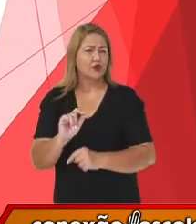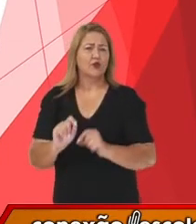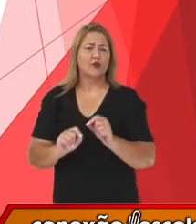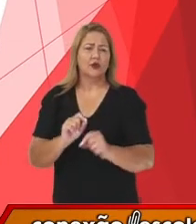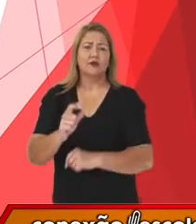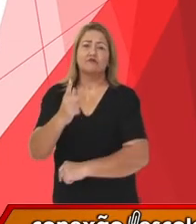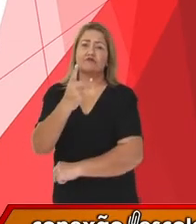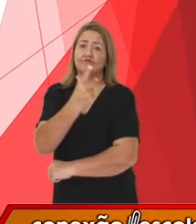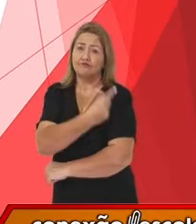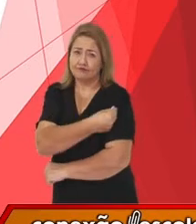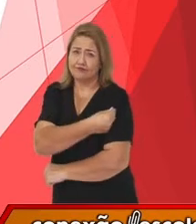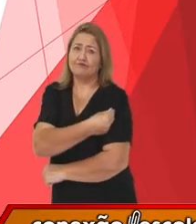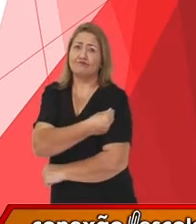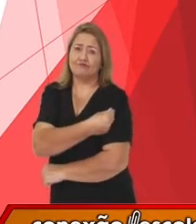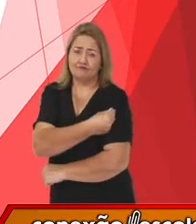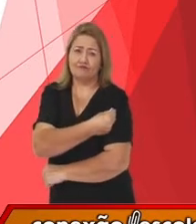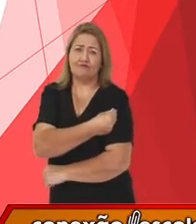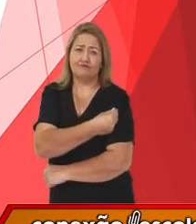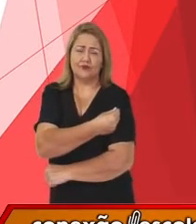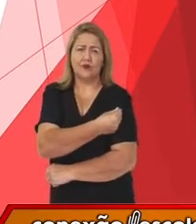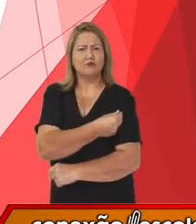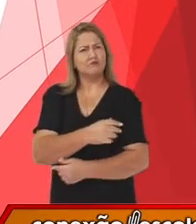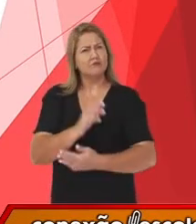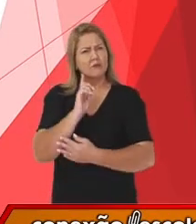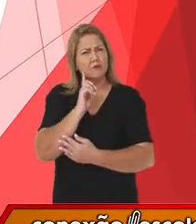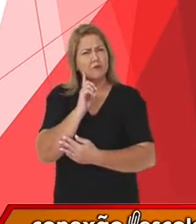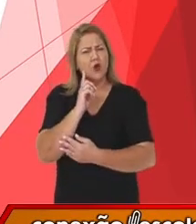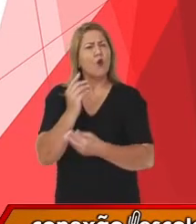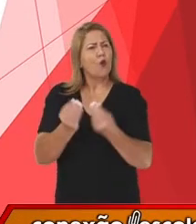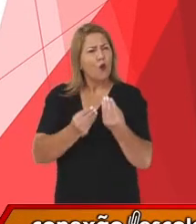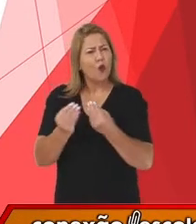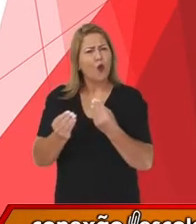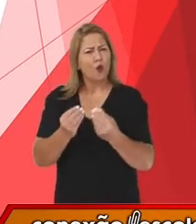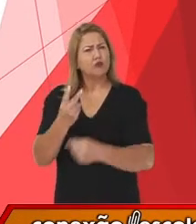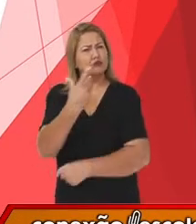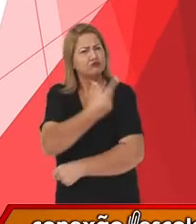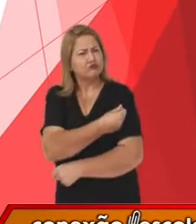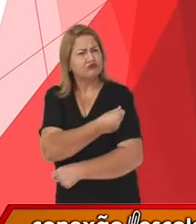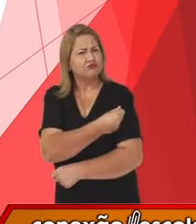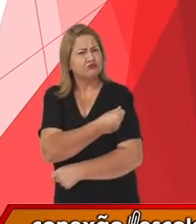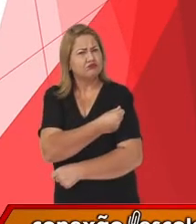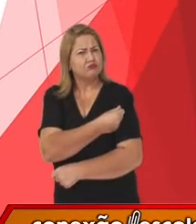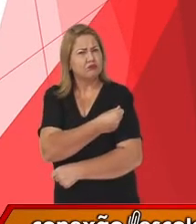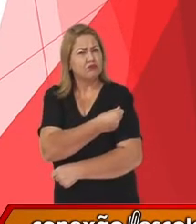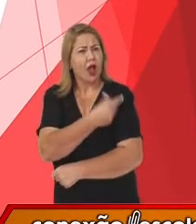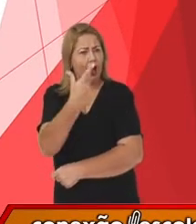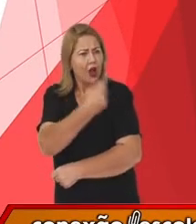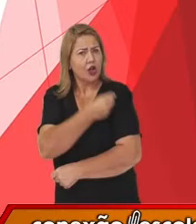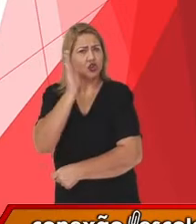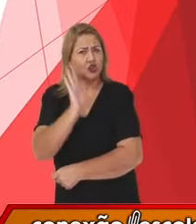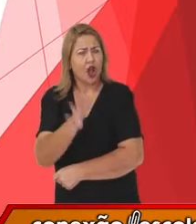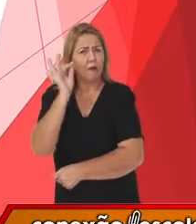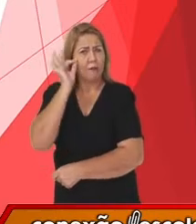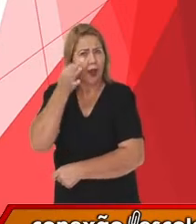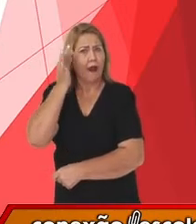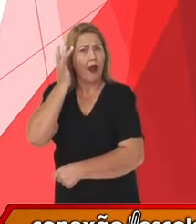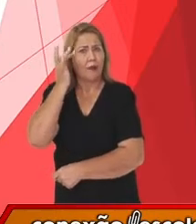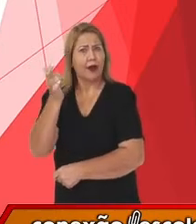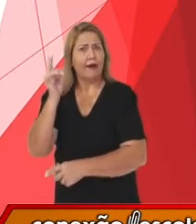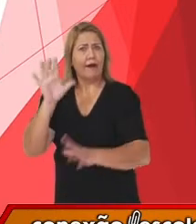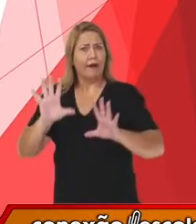a vacinação. Mas como que é essa história da vacinação? Será que de um dia para o outro as pessoas passaram a se